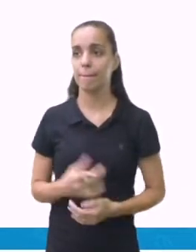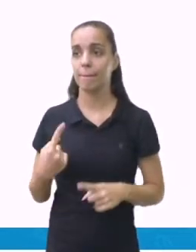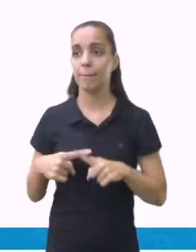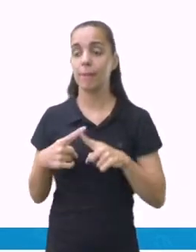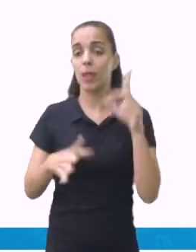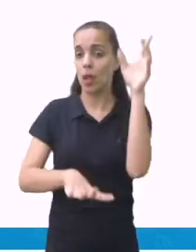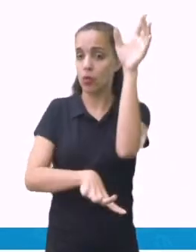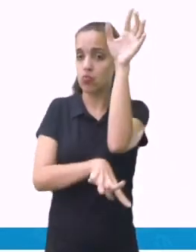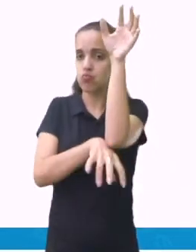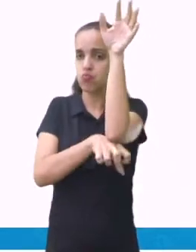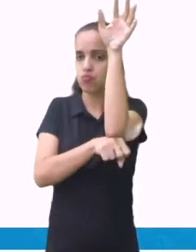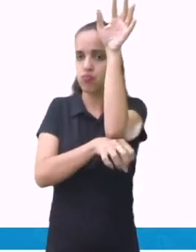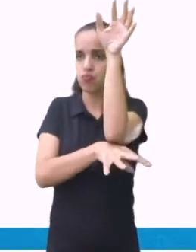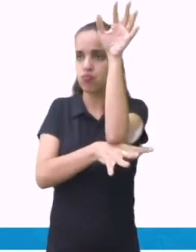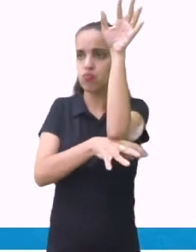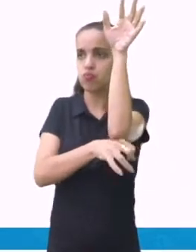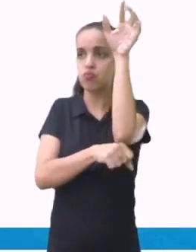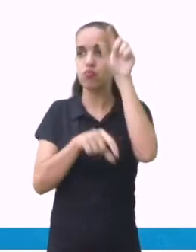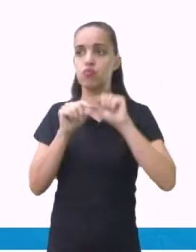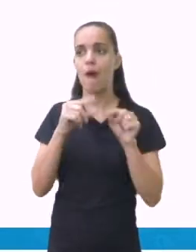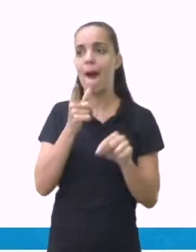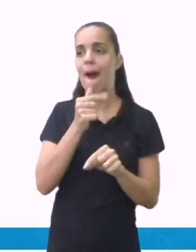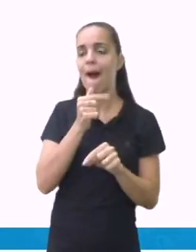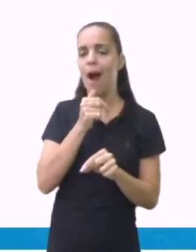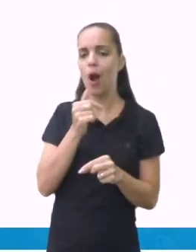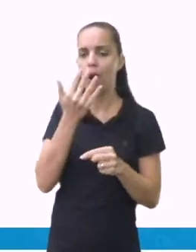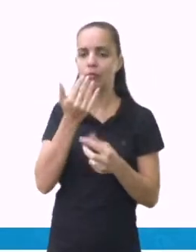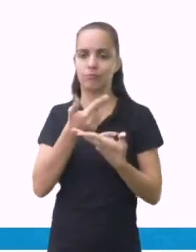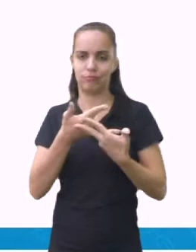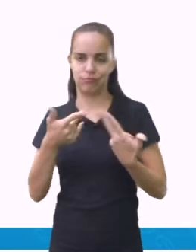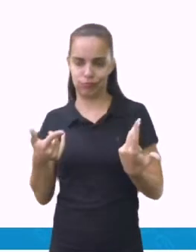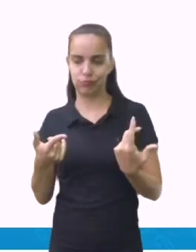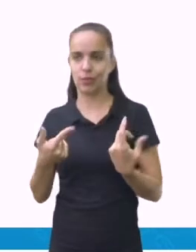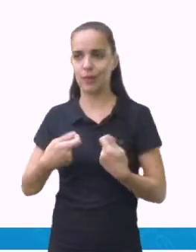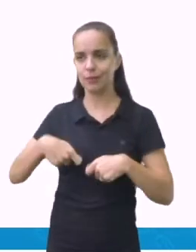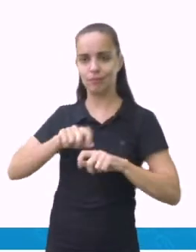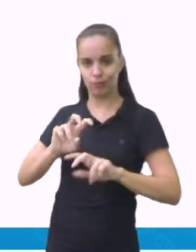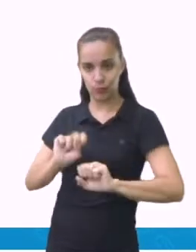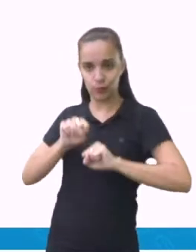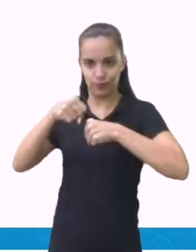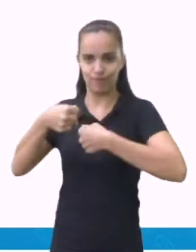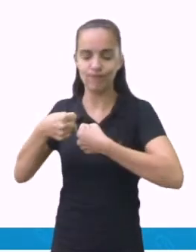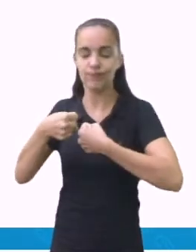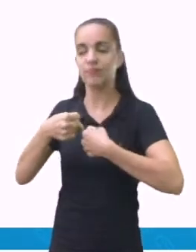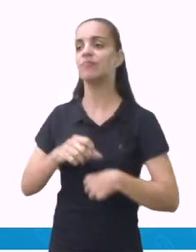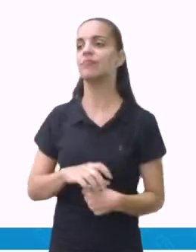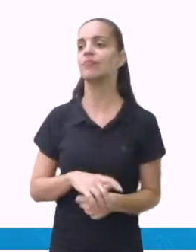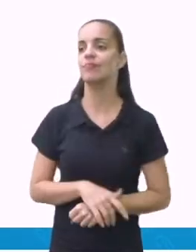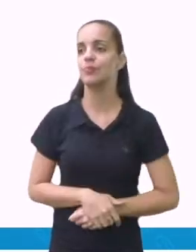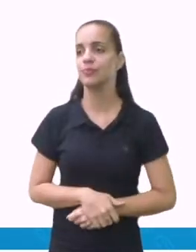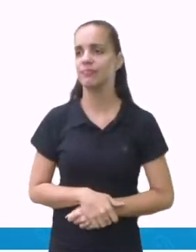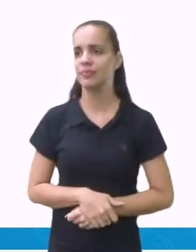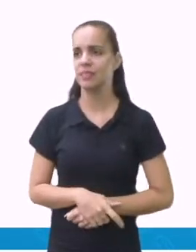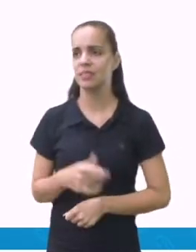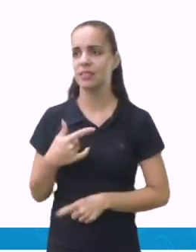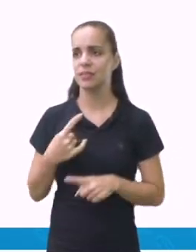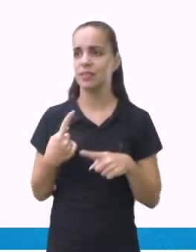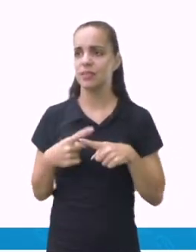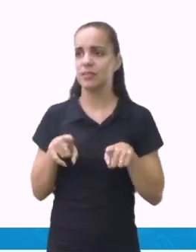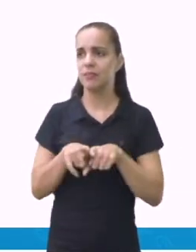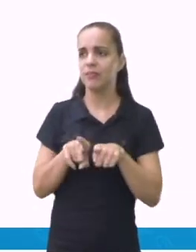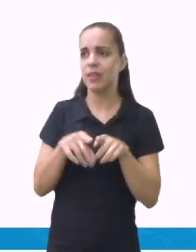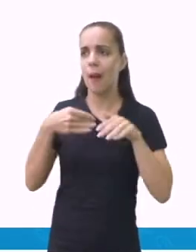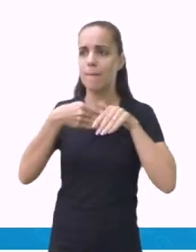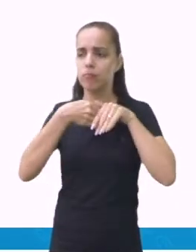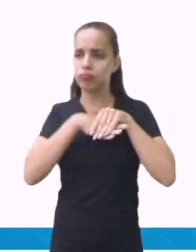Ela absorve água e nutrientes do solo, tá? E ela